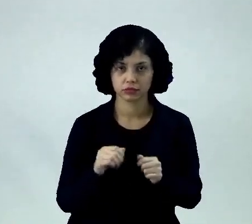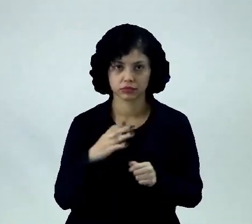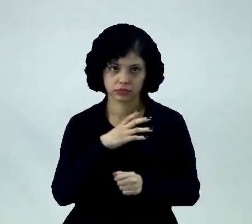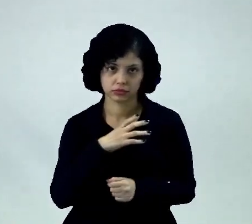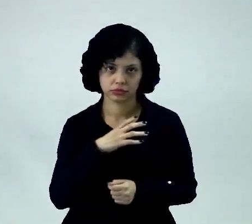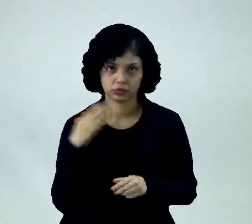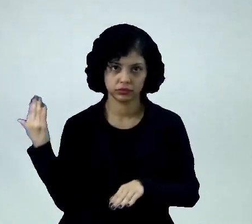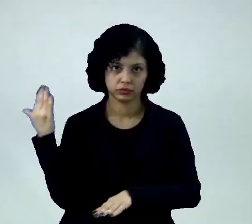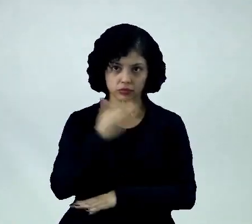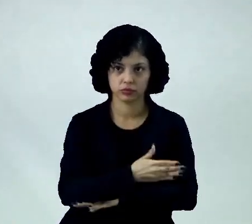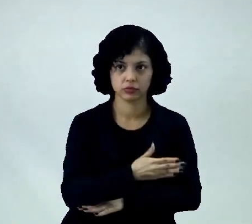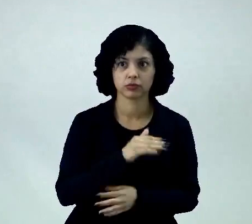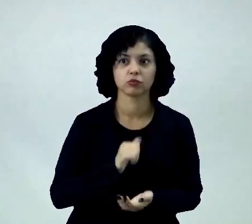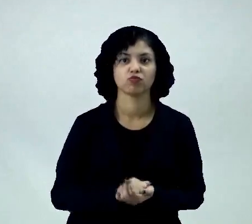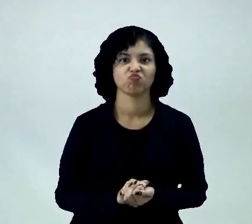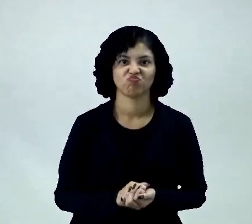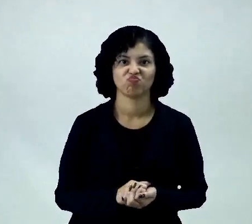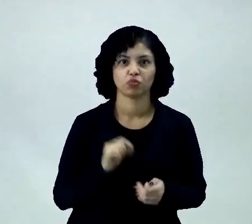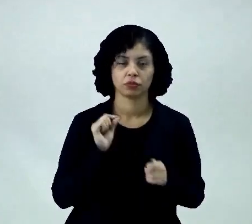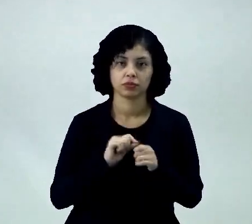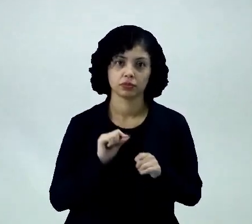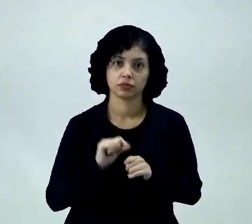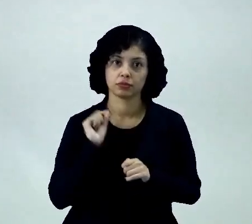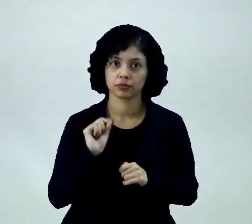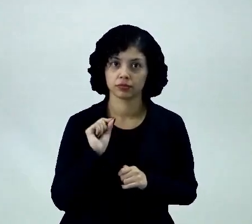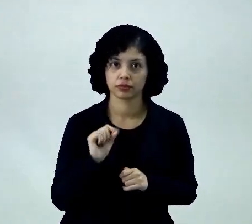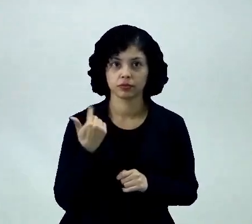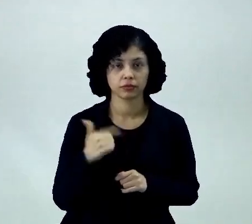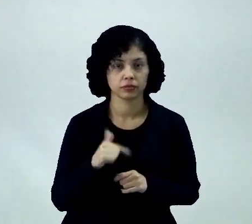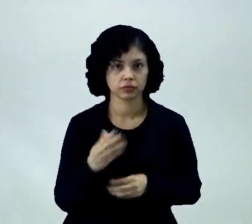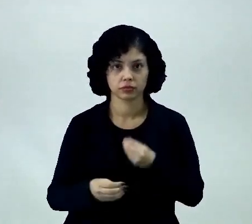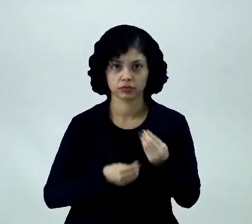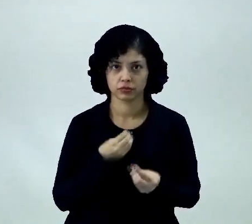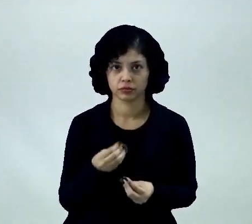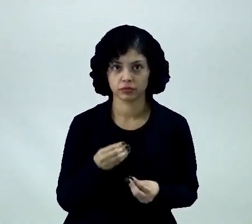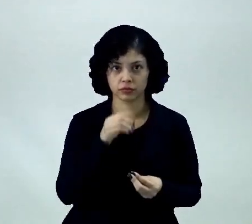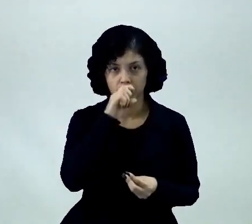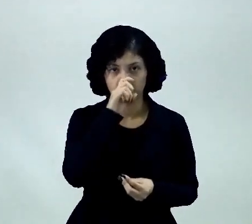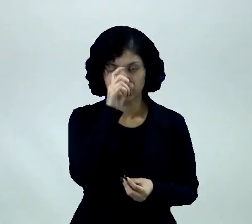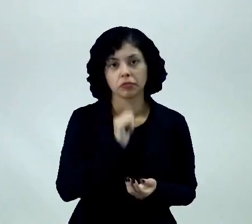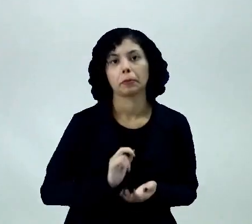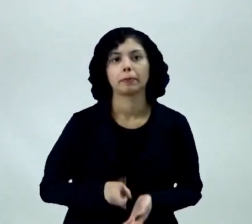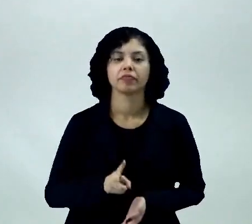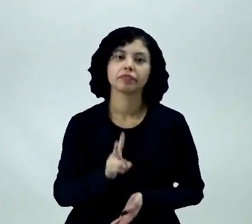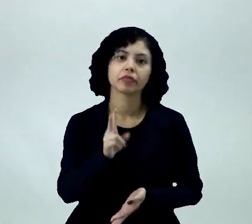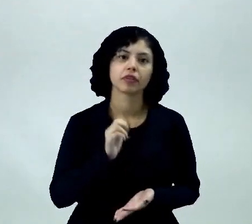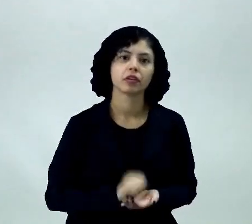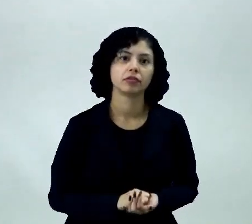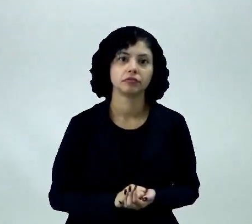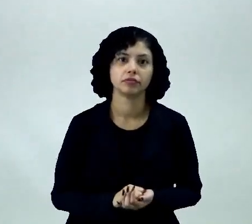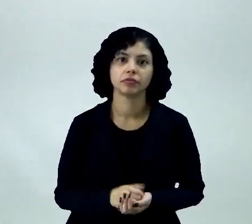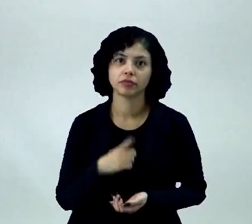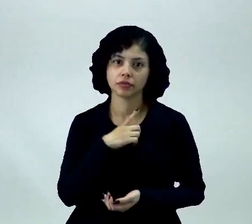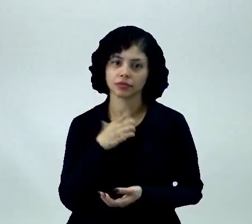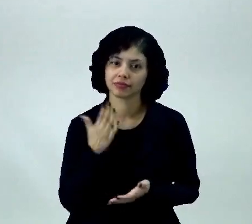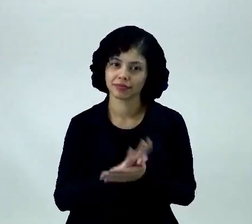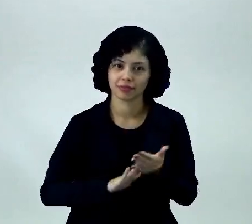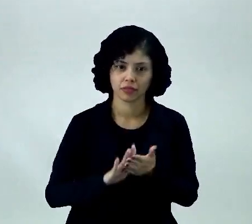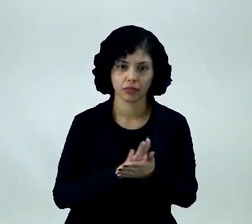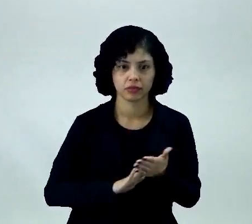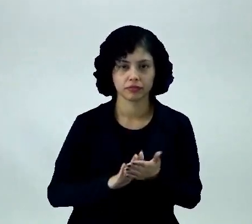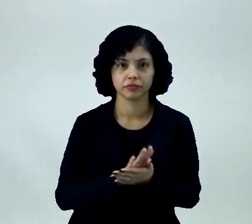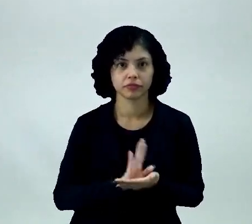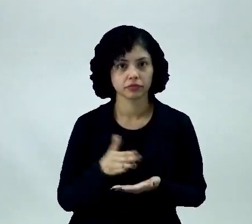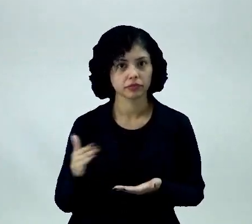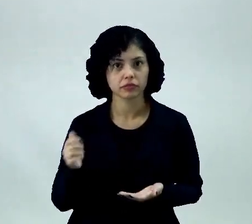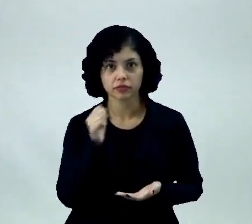passa, né, de forma que o exército alemão não tem como se manter, né, não tem como ter suprimentos nem nada. E